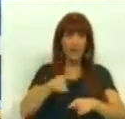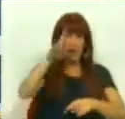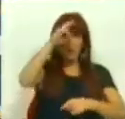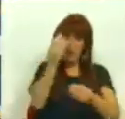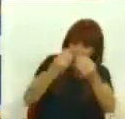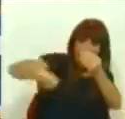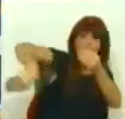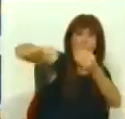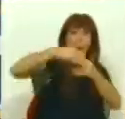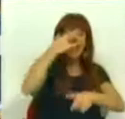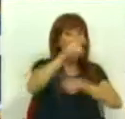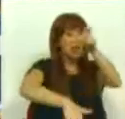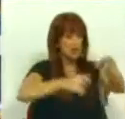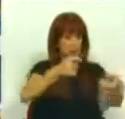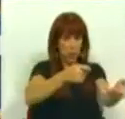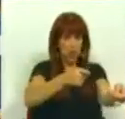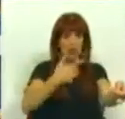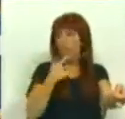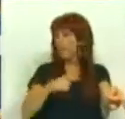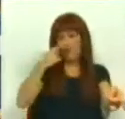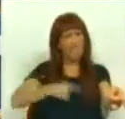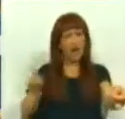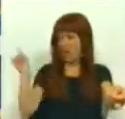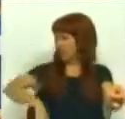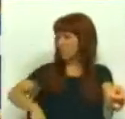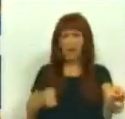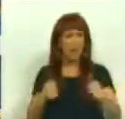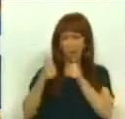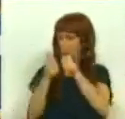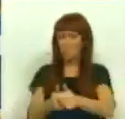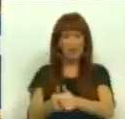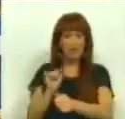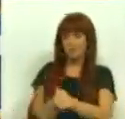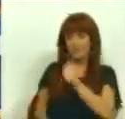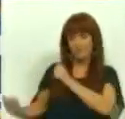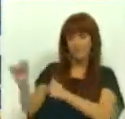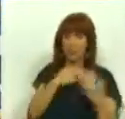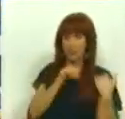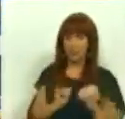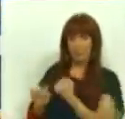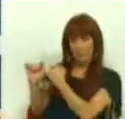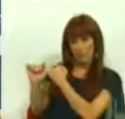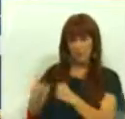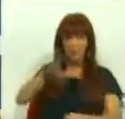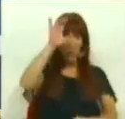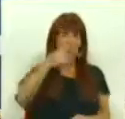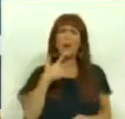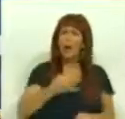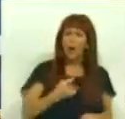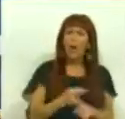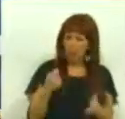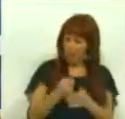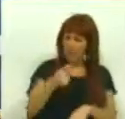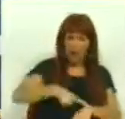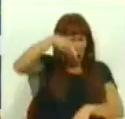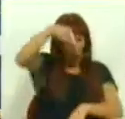esforços acrescidos aos contribuintes, não pode falhar também no cumprimento das suas responsabilidades. O Estado é credível se